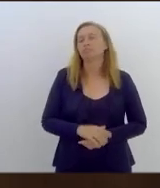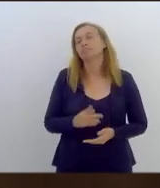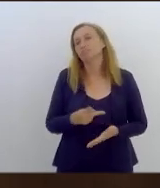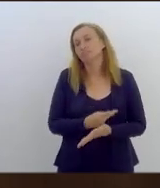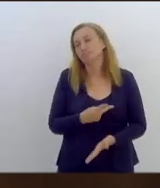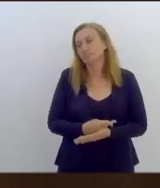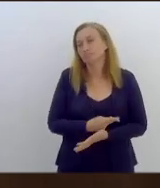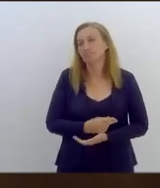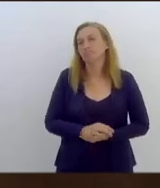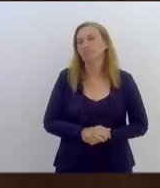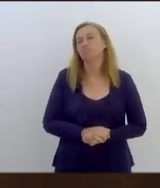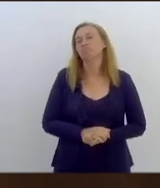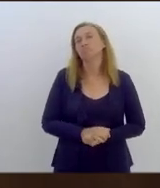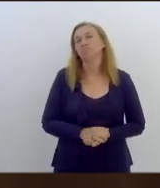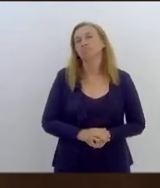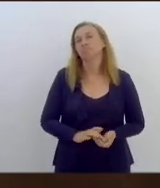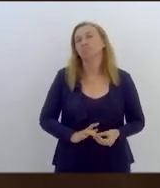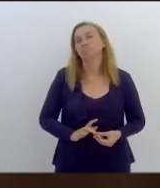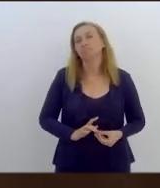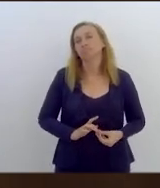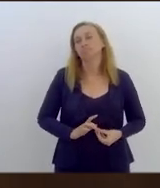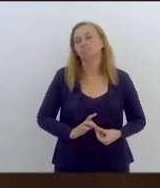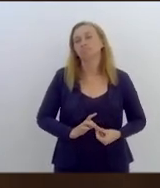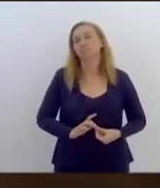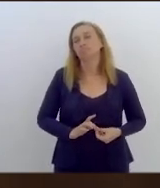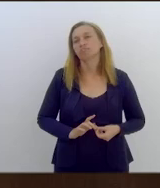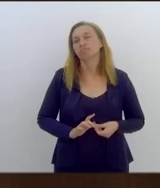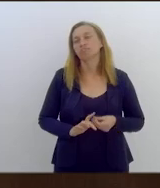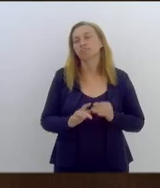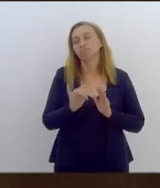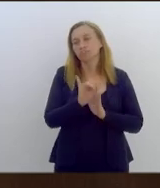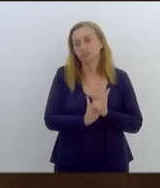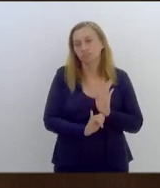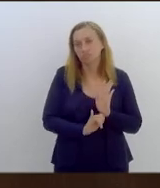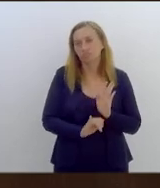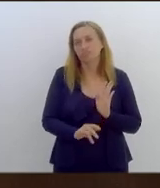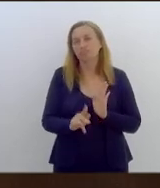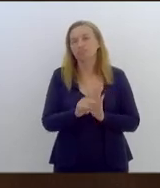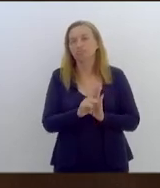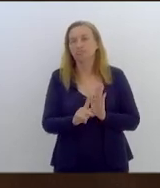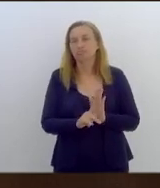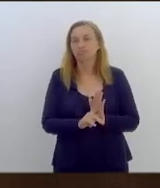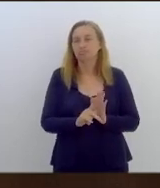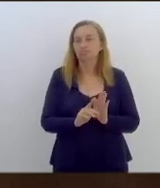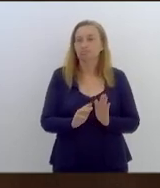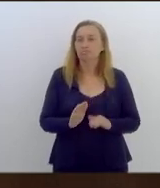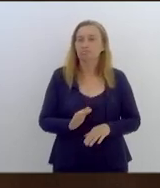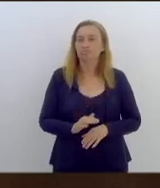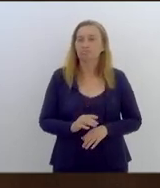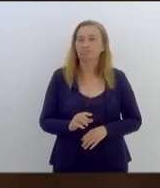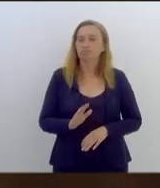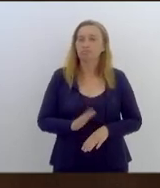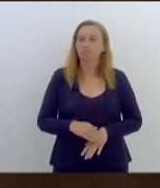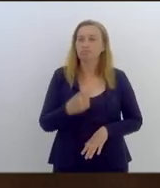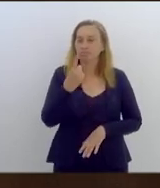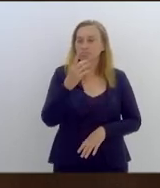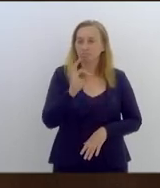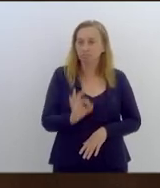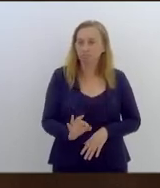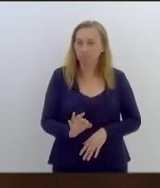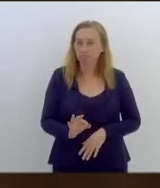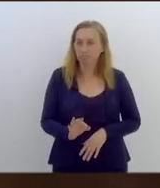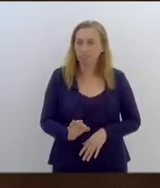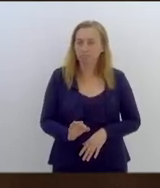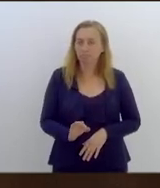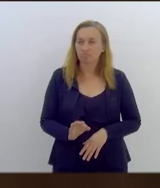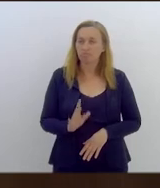erro na redação do projeto, porque ele iria subir mais 1% de alíquota